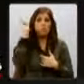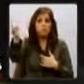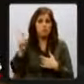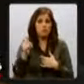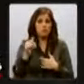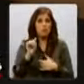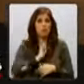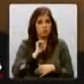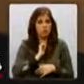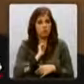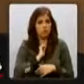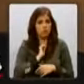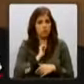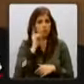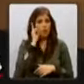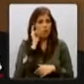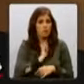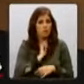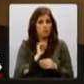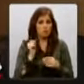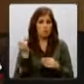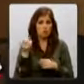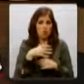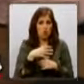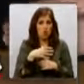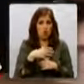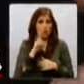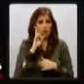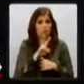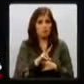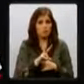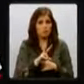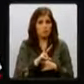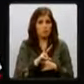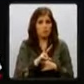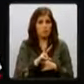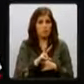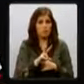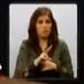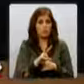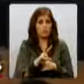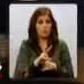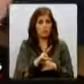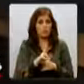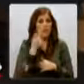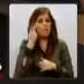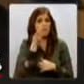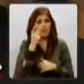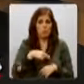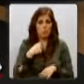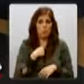o meu telefone aqui está a fazer a ligação Conseguimos ver e ele ganhou vida própria